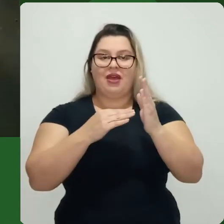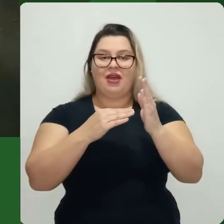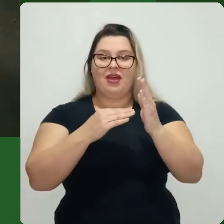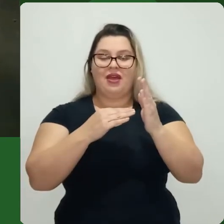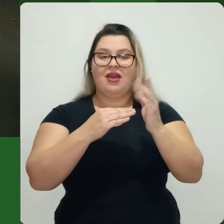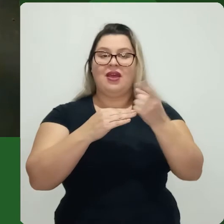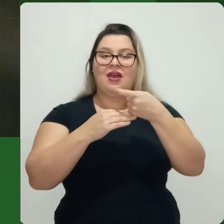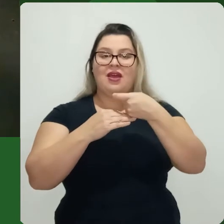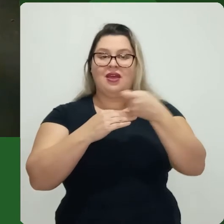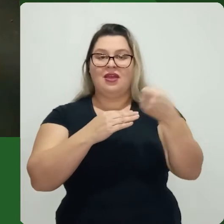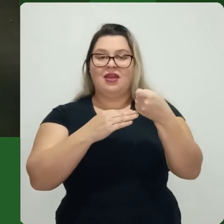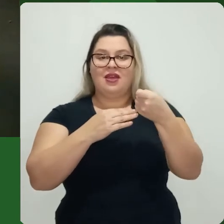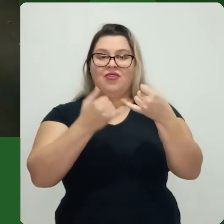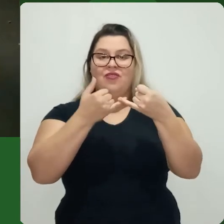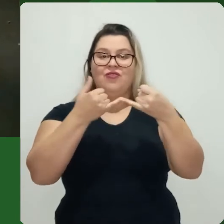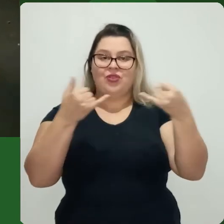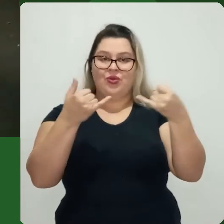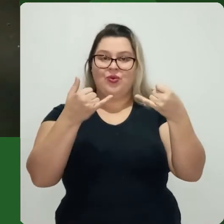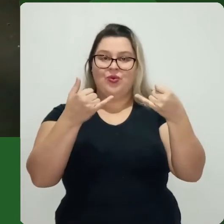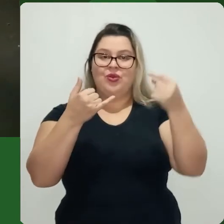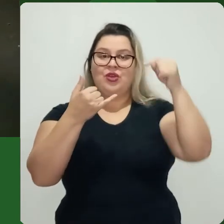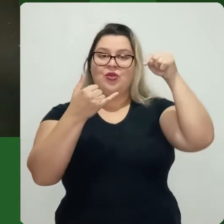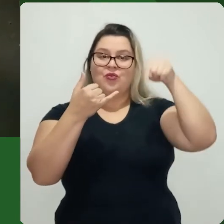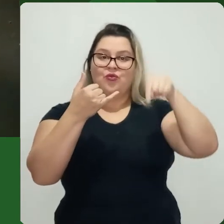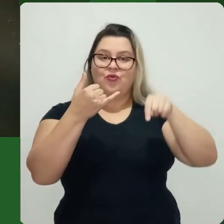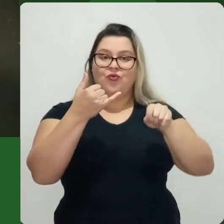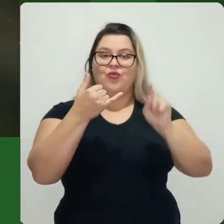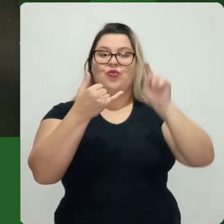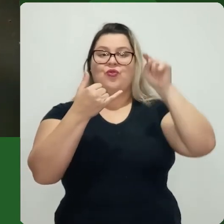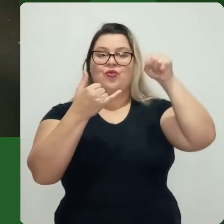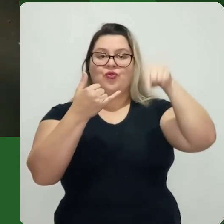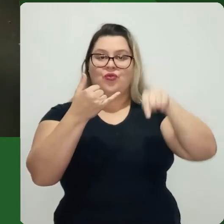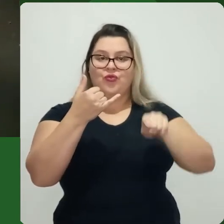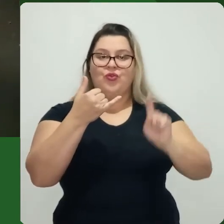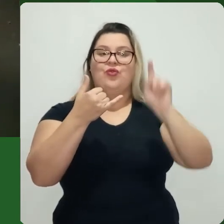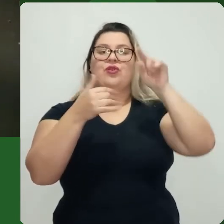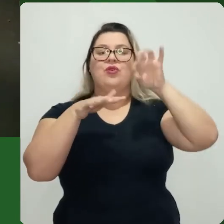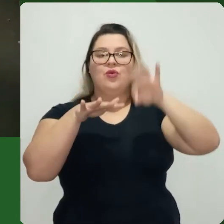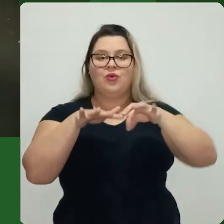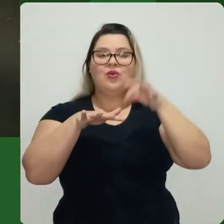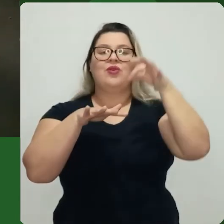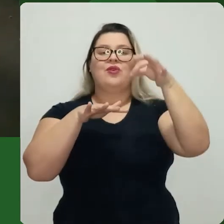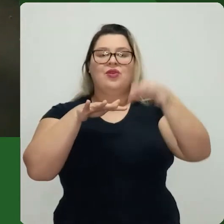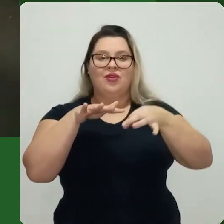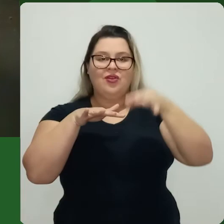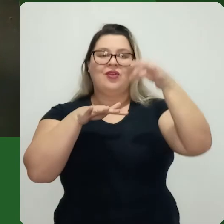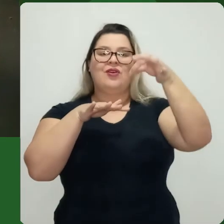abrem, prendem o fio e descem para fazer a formação da malha.